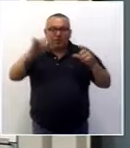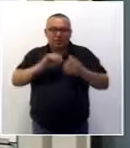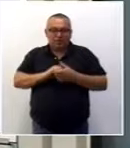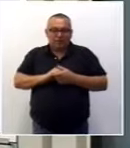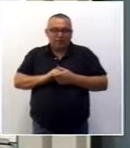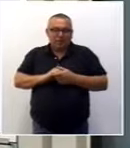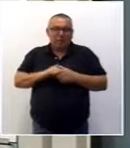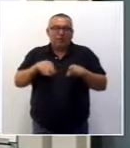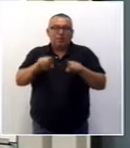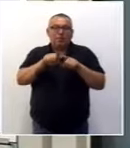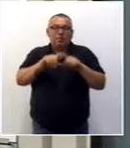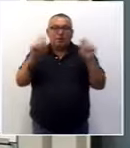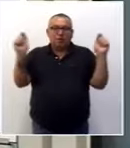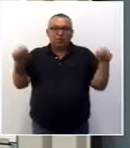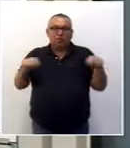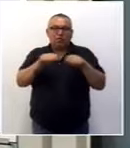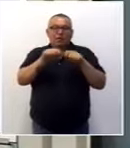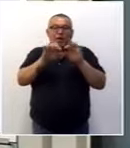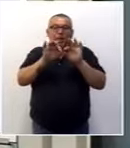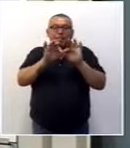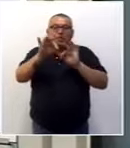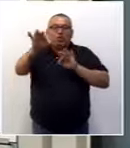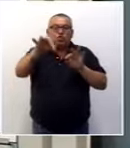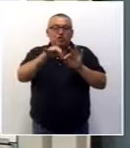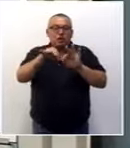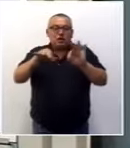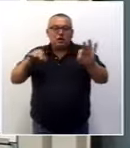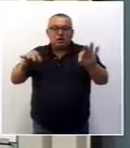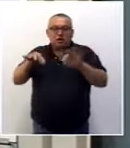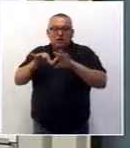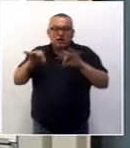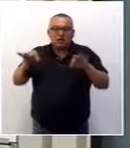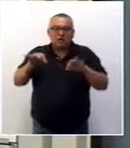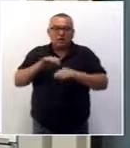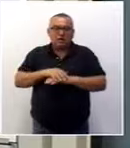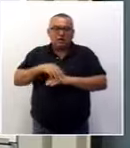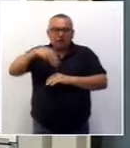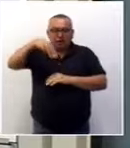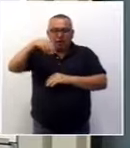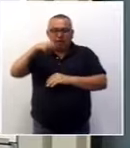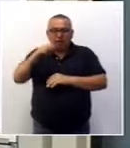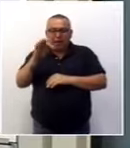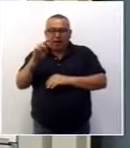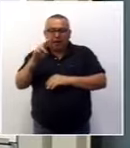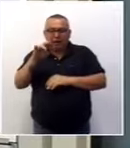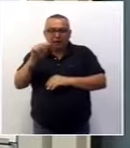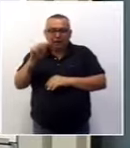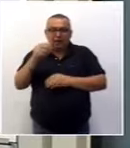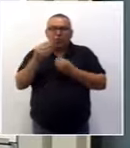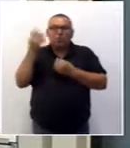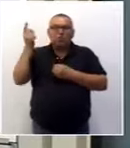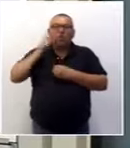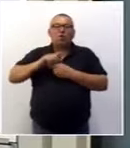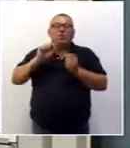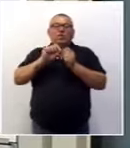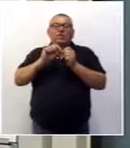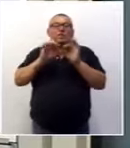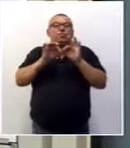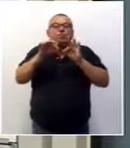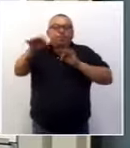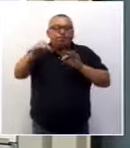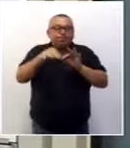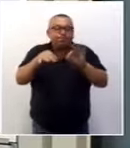E que eu posso fazer medidas, daí o nome grametria, consigo fazer medidas. E por que eu consigo fazer medidas, né? Então,